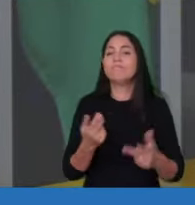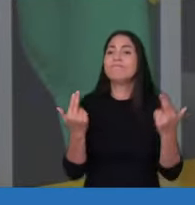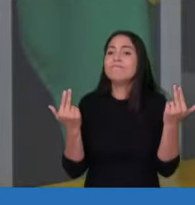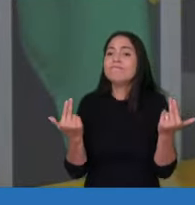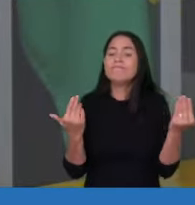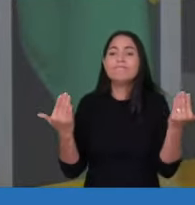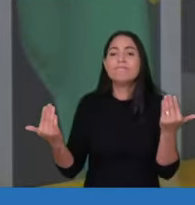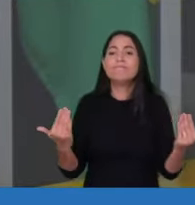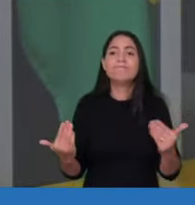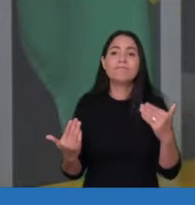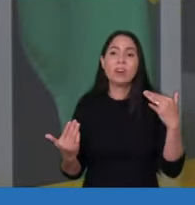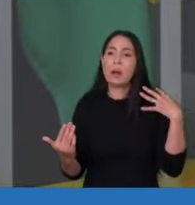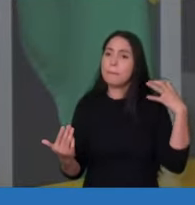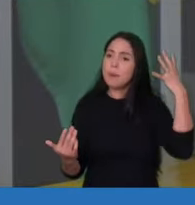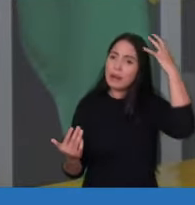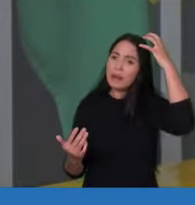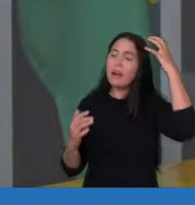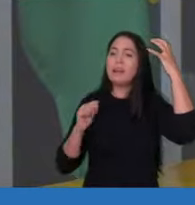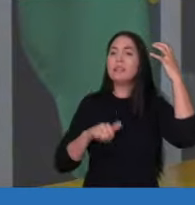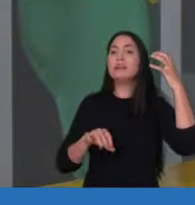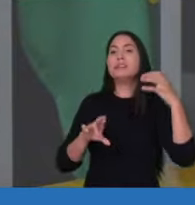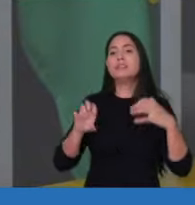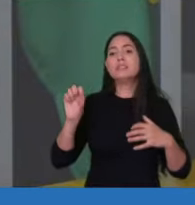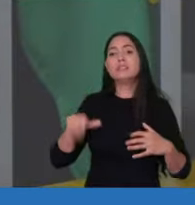Anderson merecem a resposta